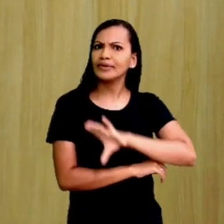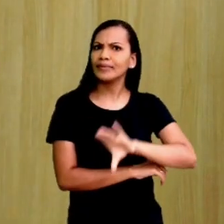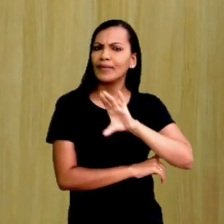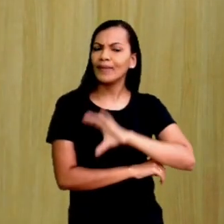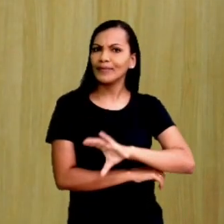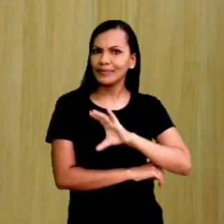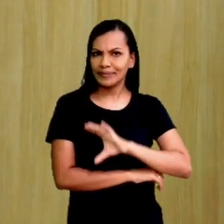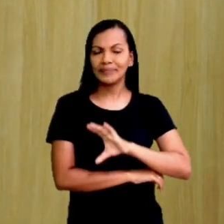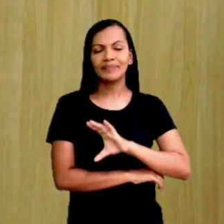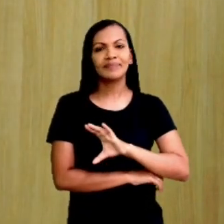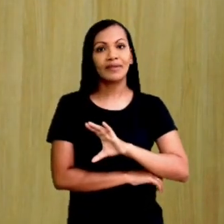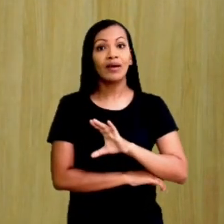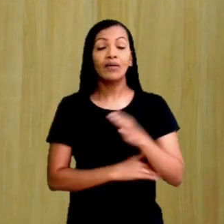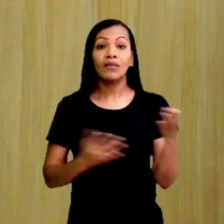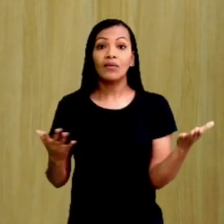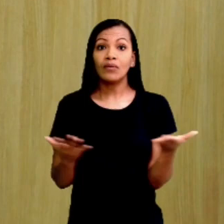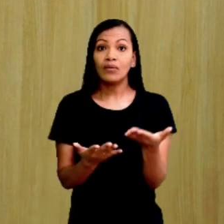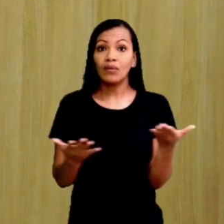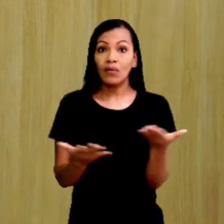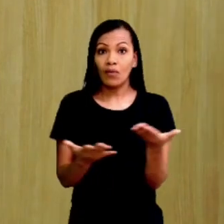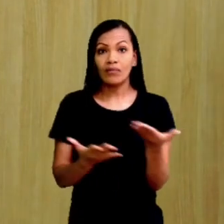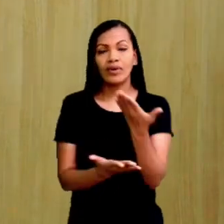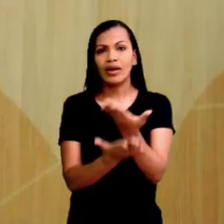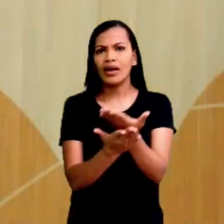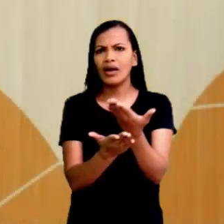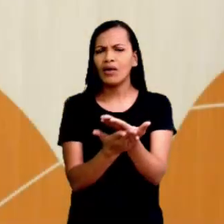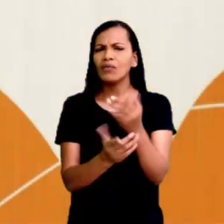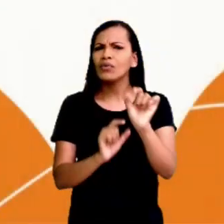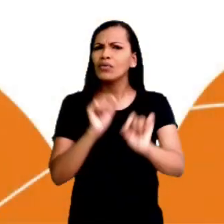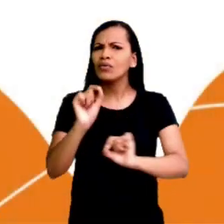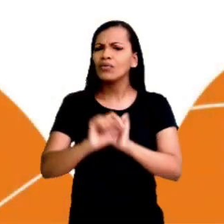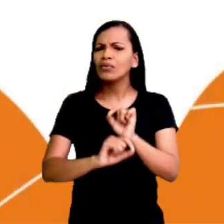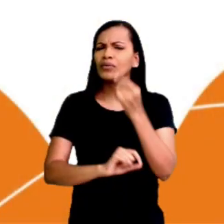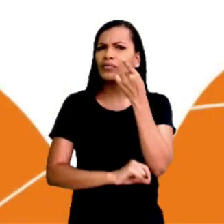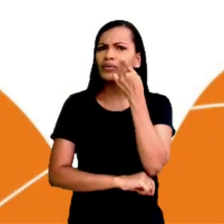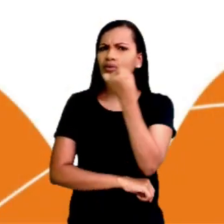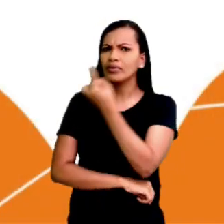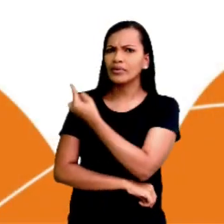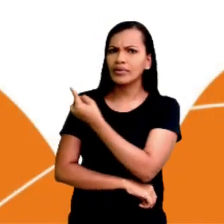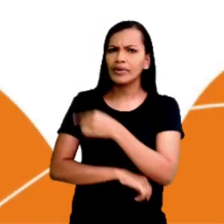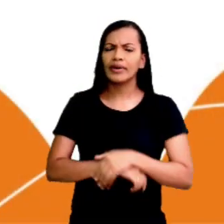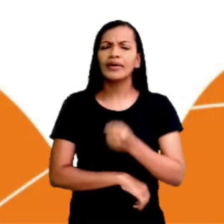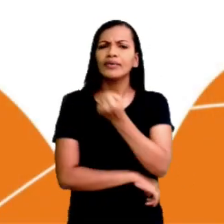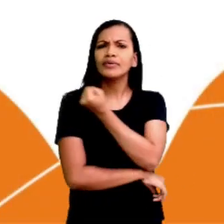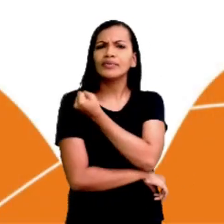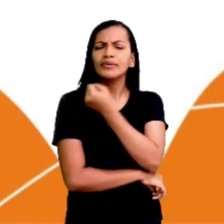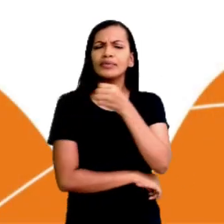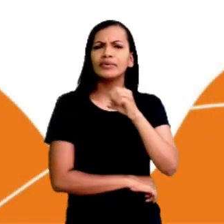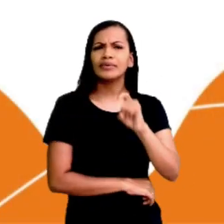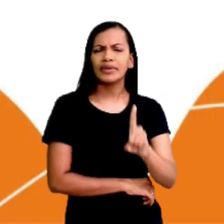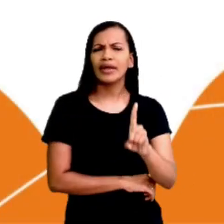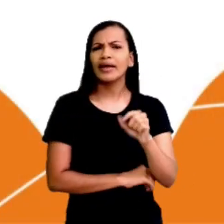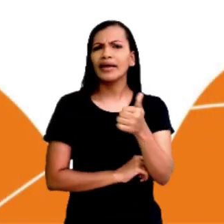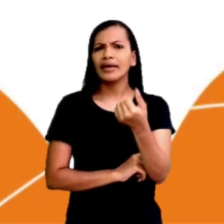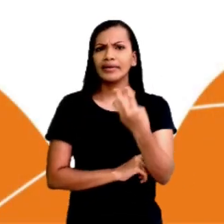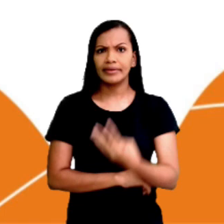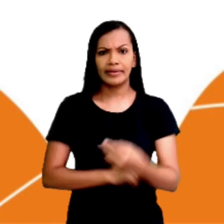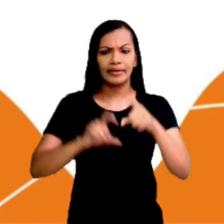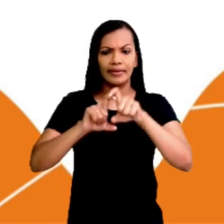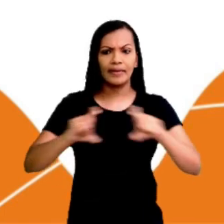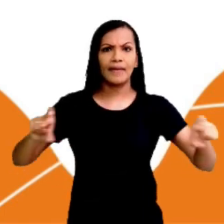portuguesa a nossa onda de hoje vai ser de 13 Olha que descritor grandão